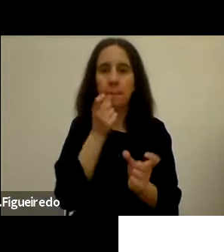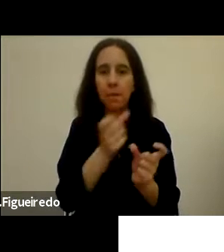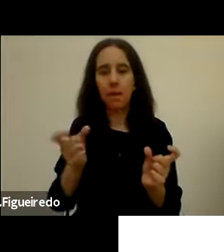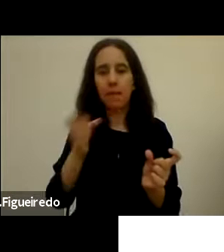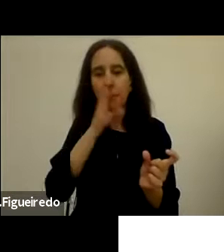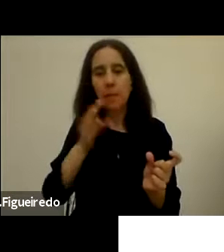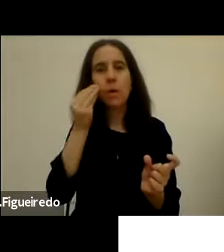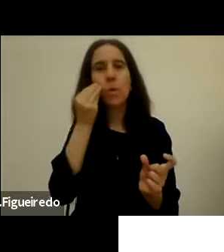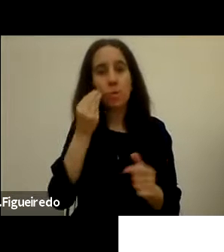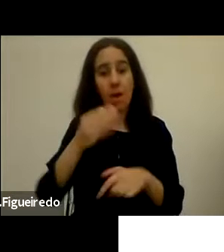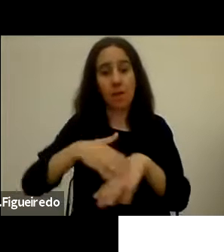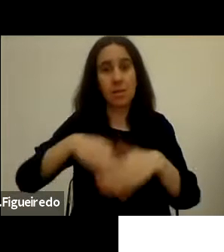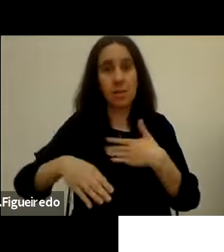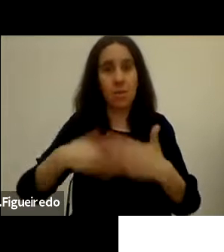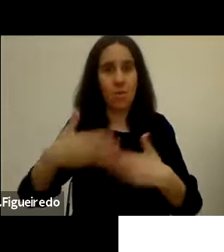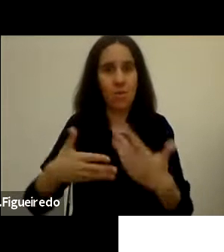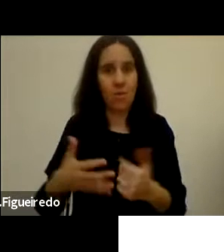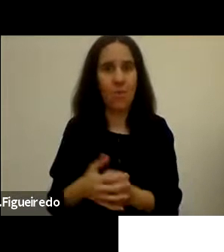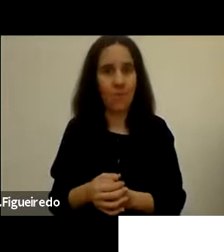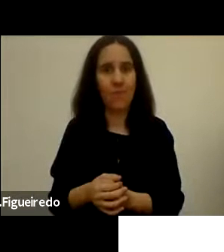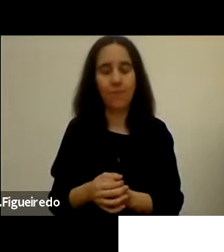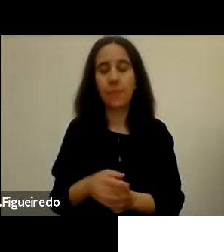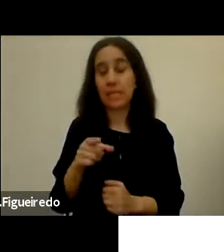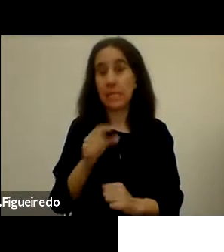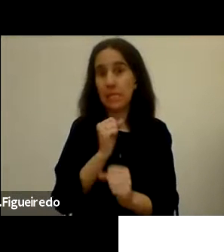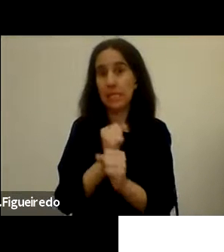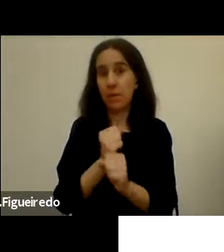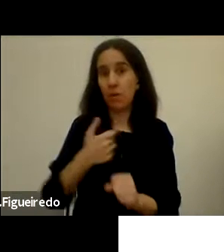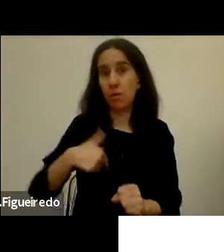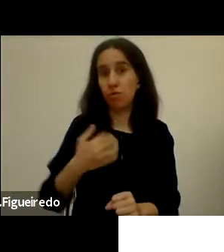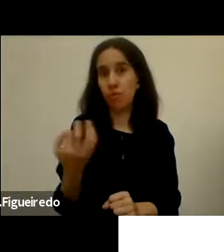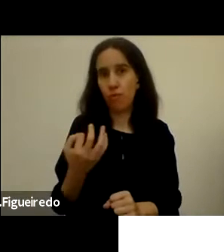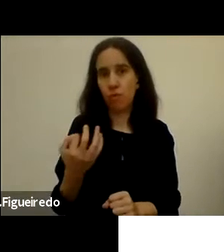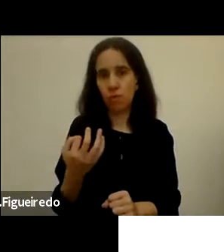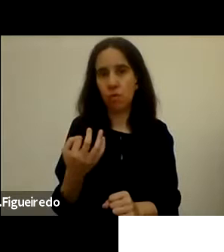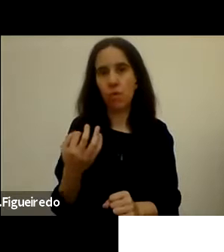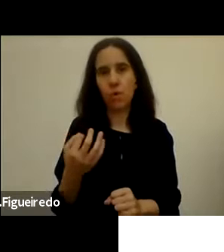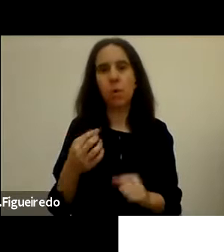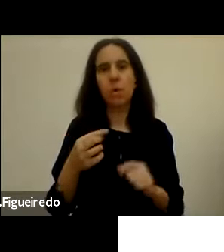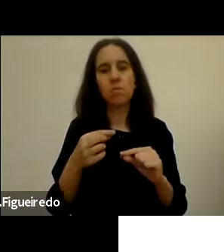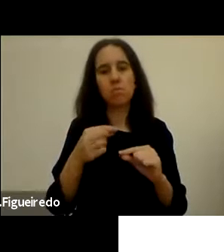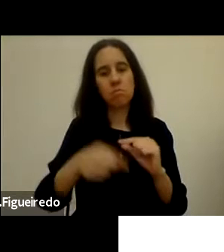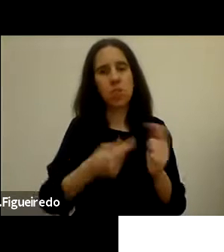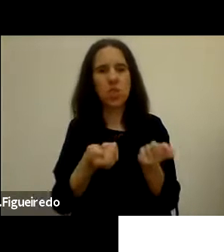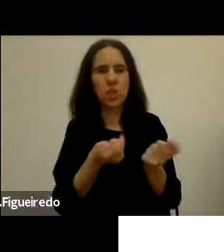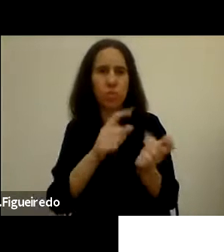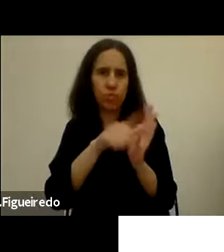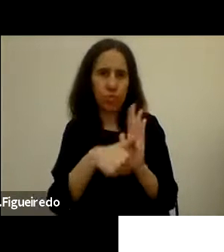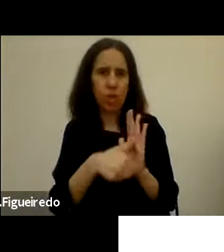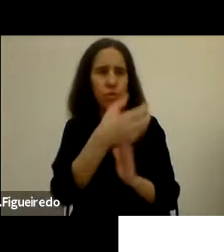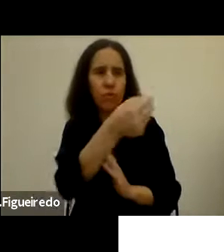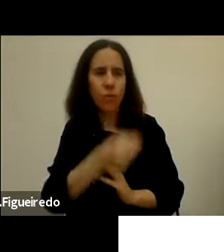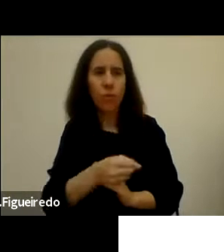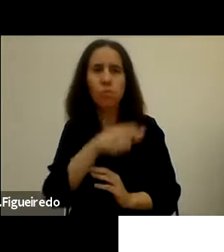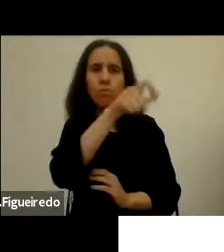prática, em ação. E o que neste trabalho que nós fizemos, que abrangeu o ciclo de gestão de projeto, que abrangeu